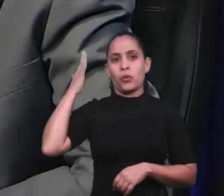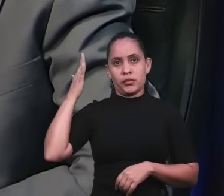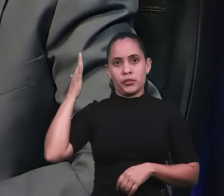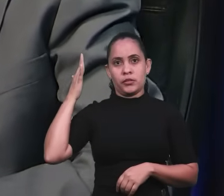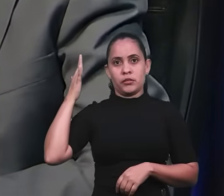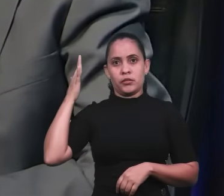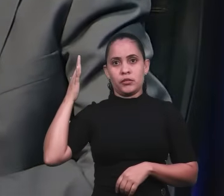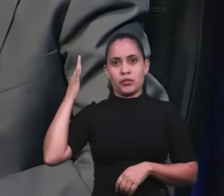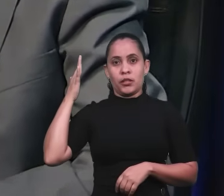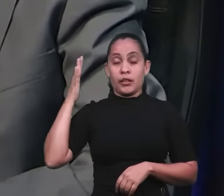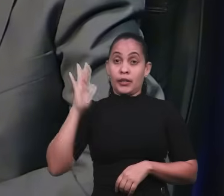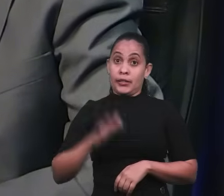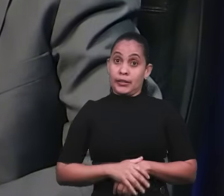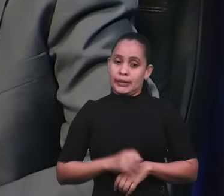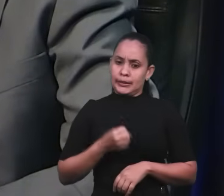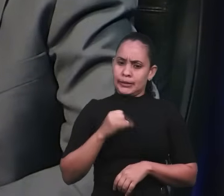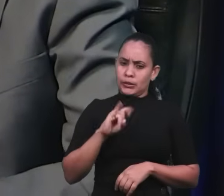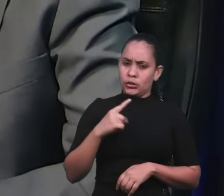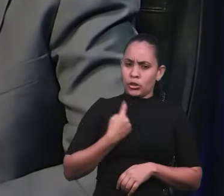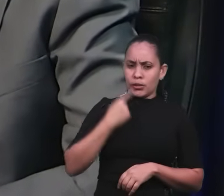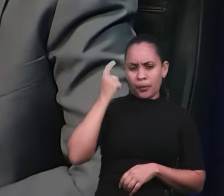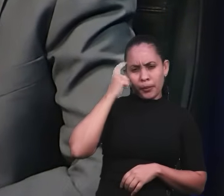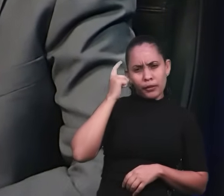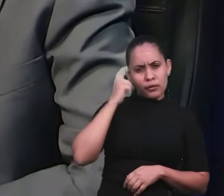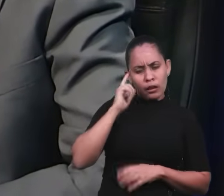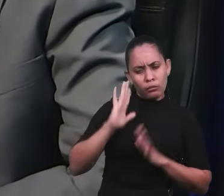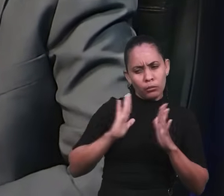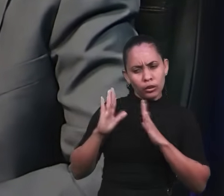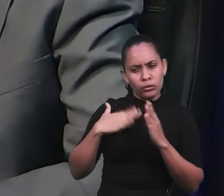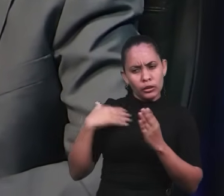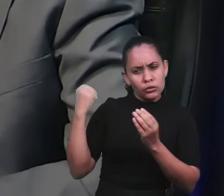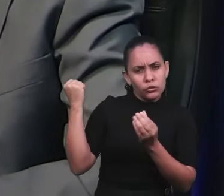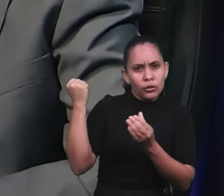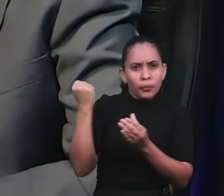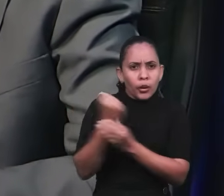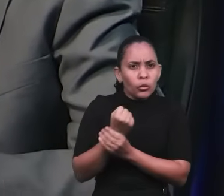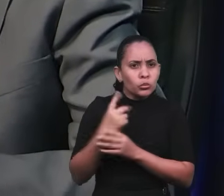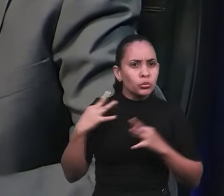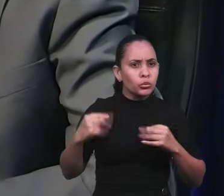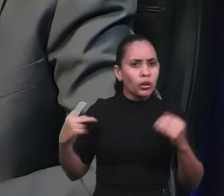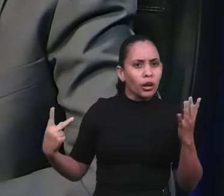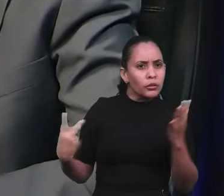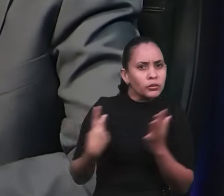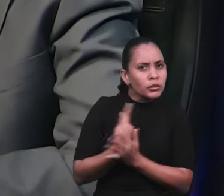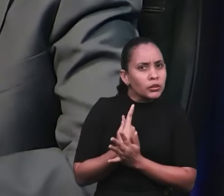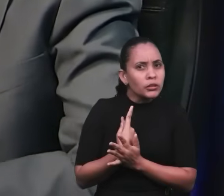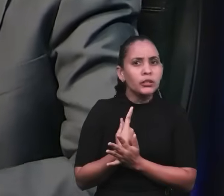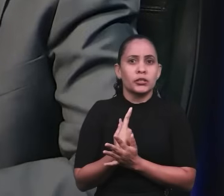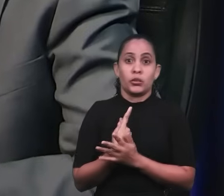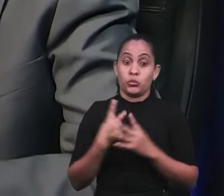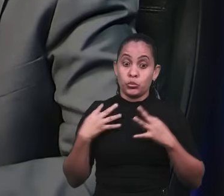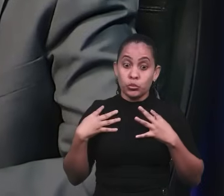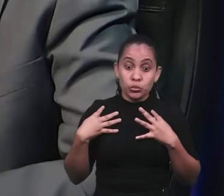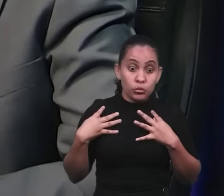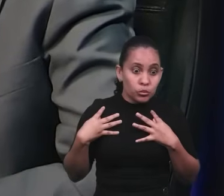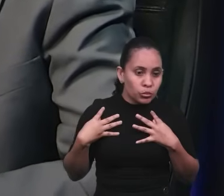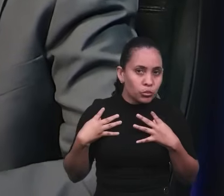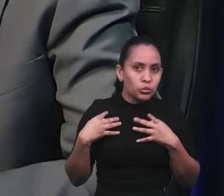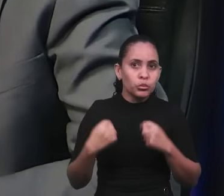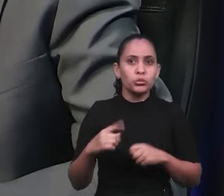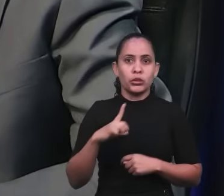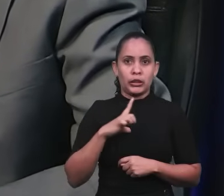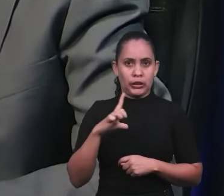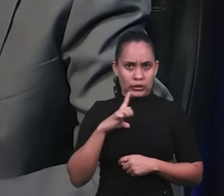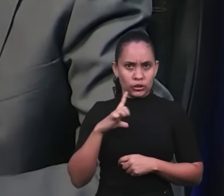dar. Então, se pensarmos na situação de Abrão, todas as posses, tudo aquilo que ele